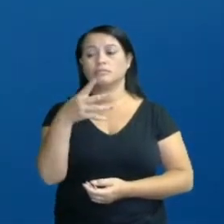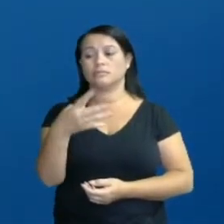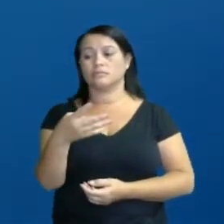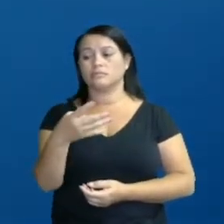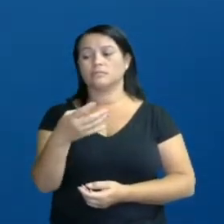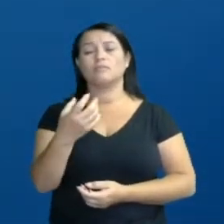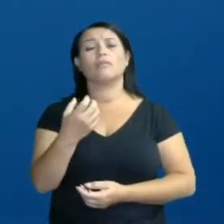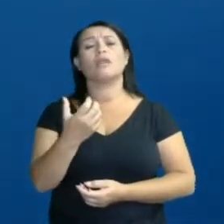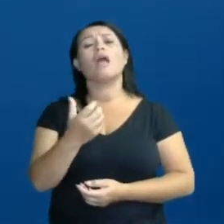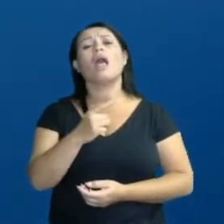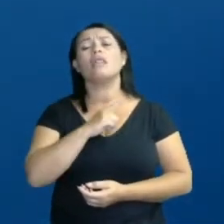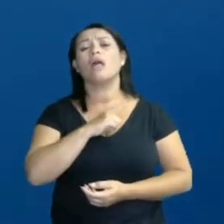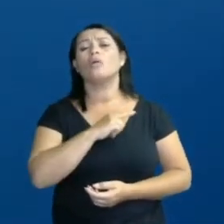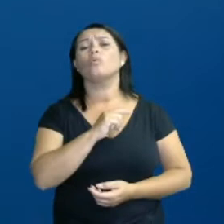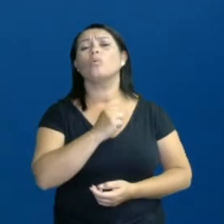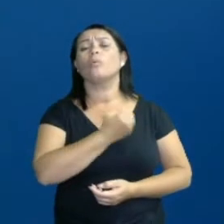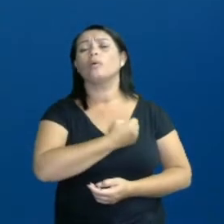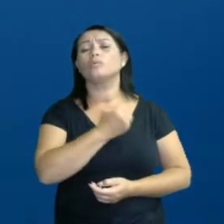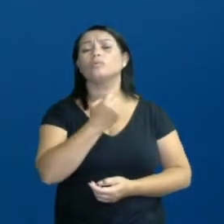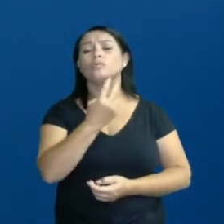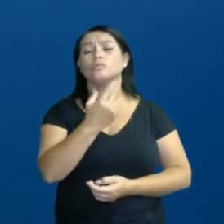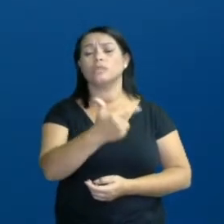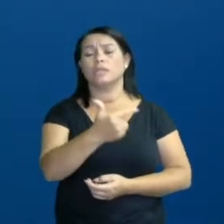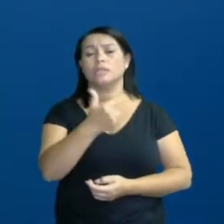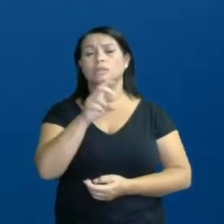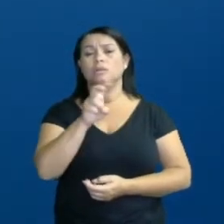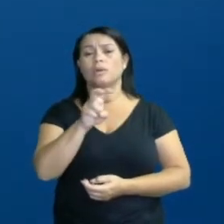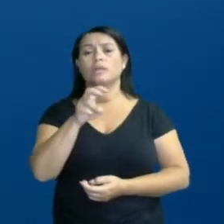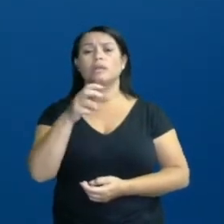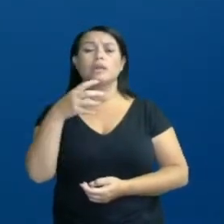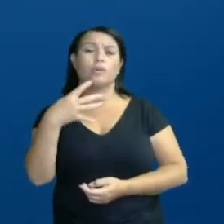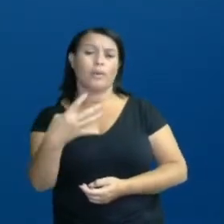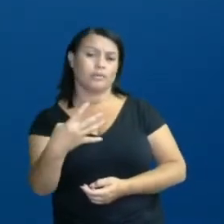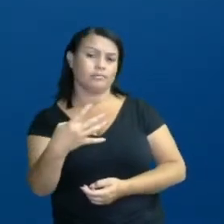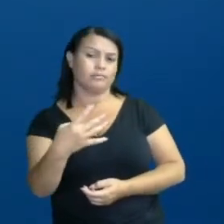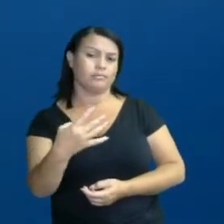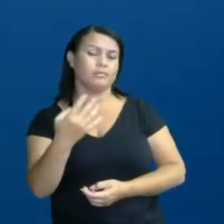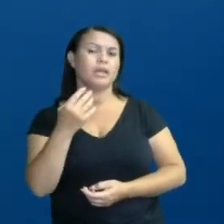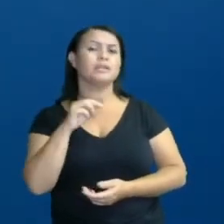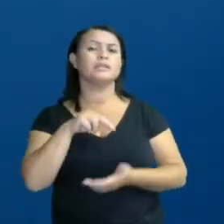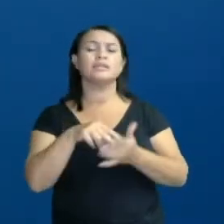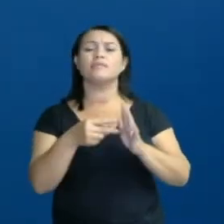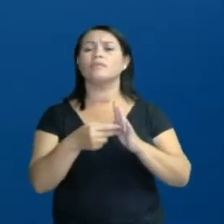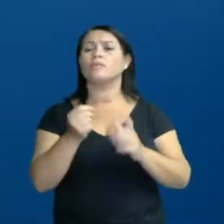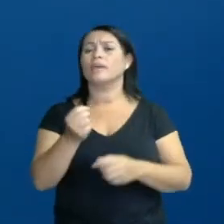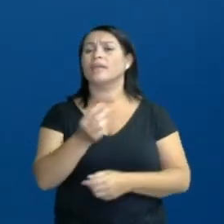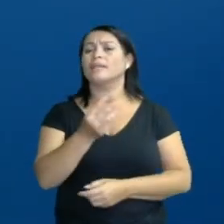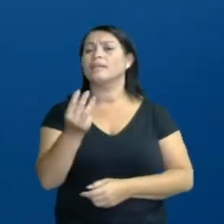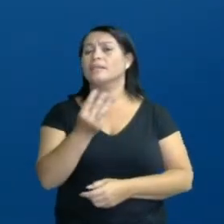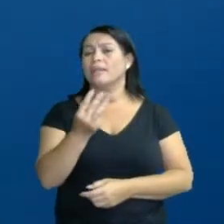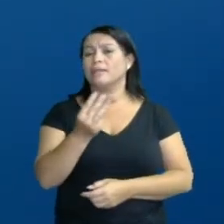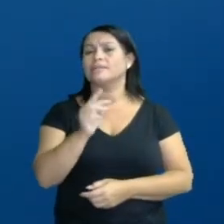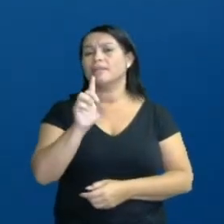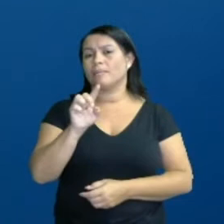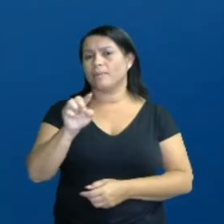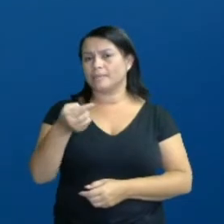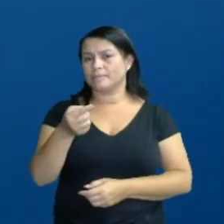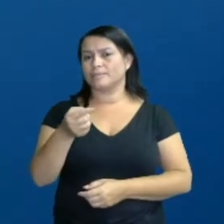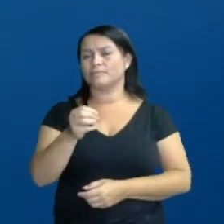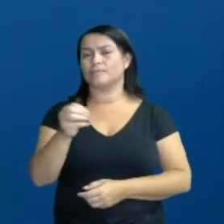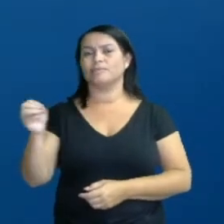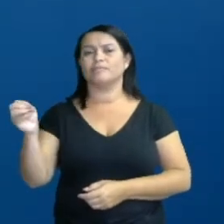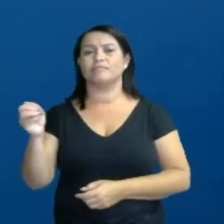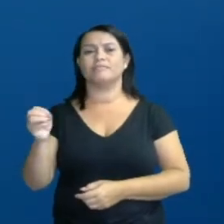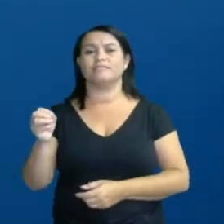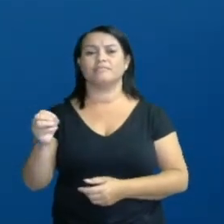0,254. O número 254. 2, 5 e 4. Três números. Então, vai ser na base quem? Na base